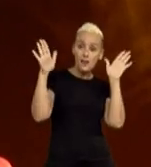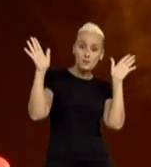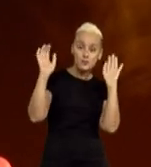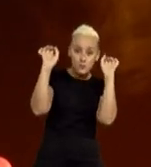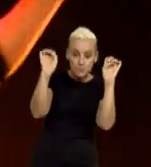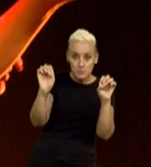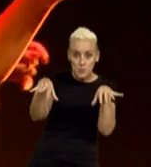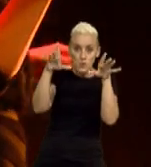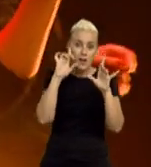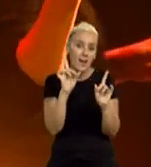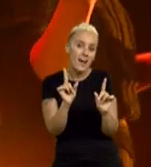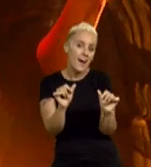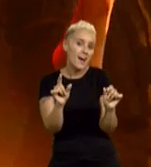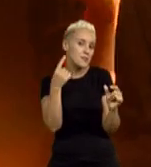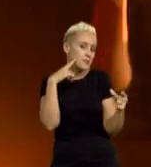on.